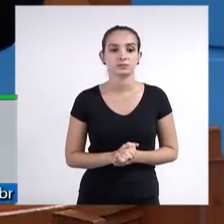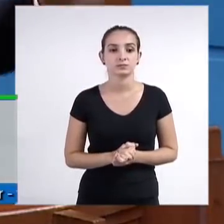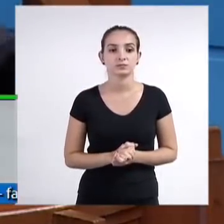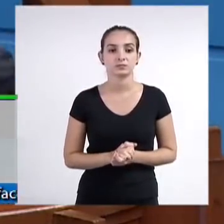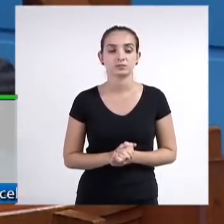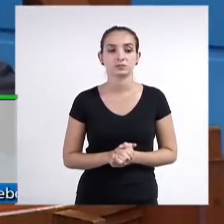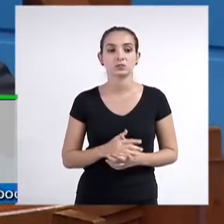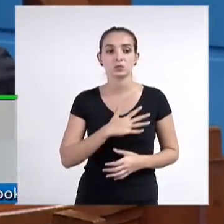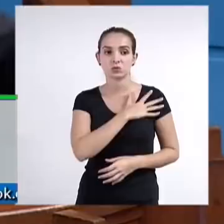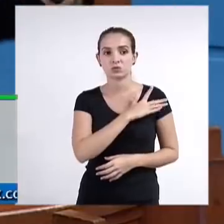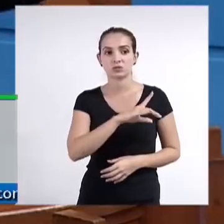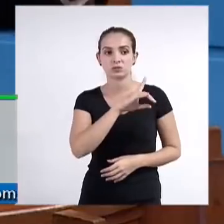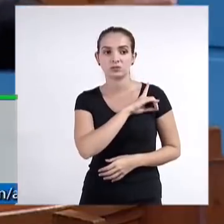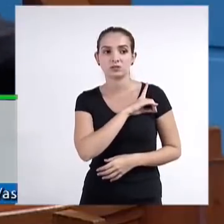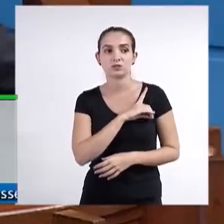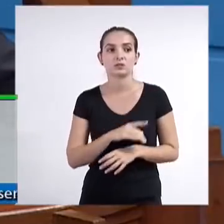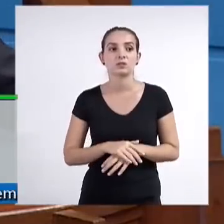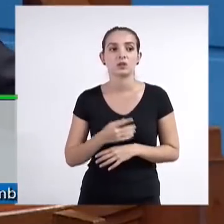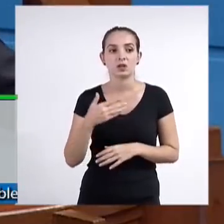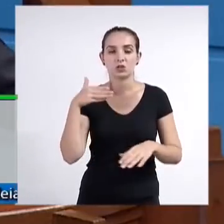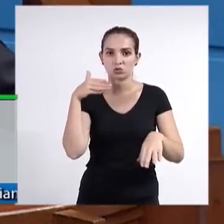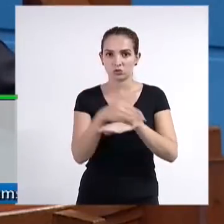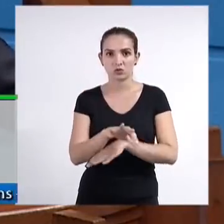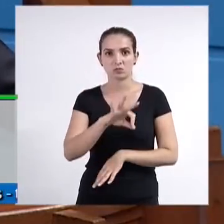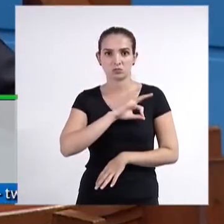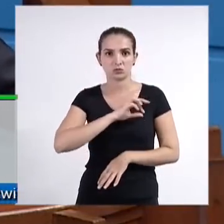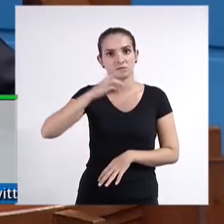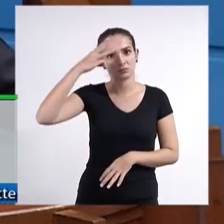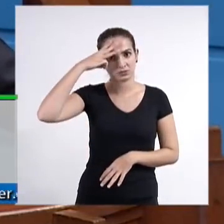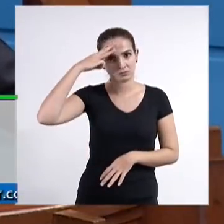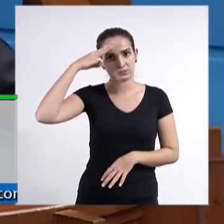ele entrou na Polícia Militar, cumpriu seus 30 anos,